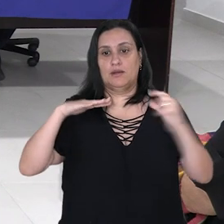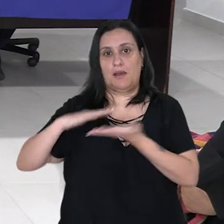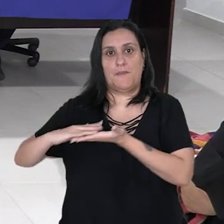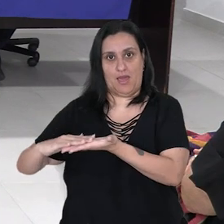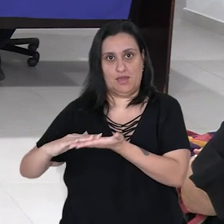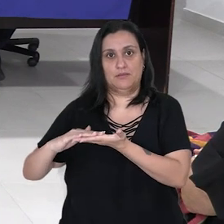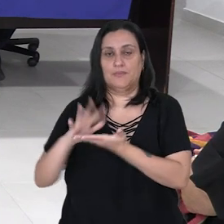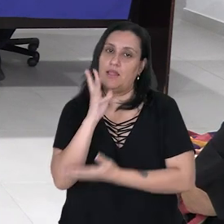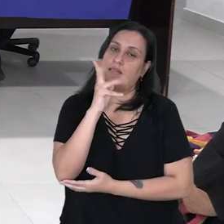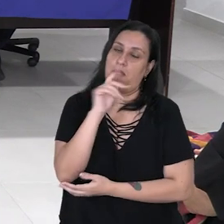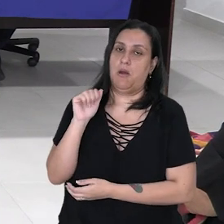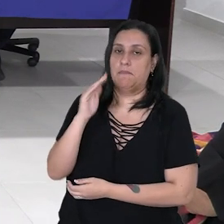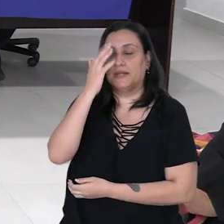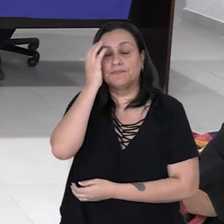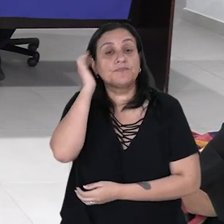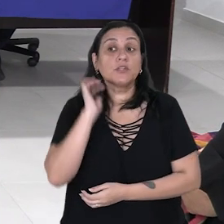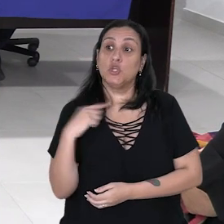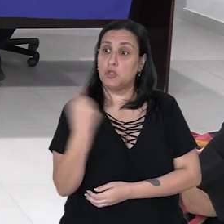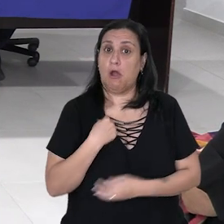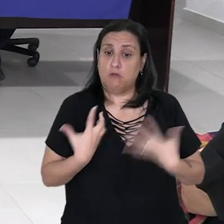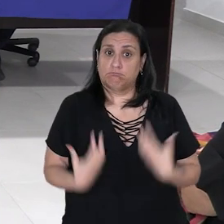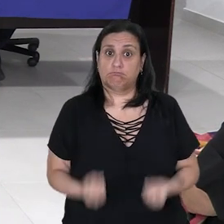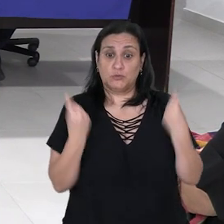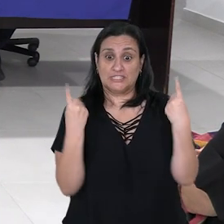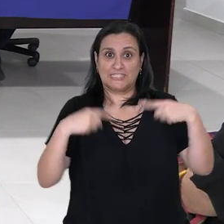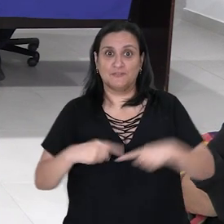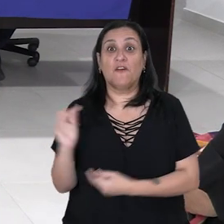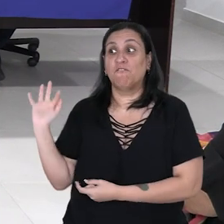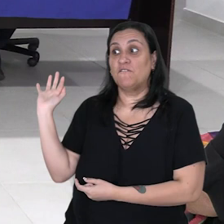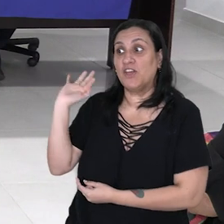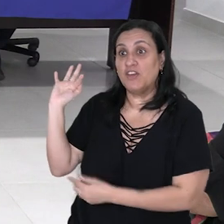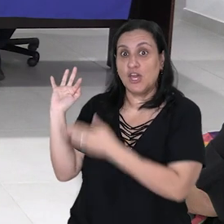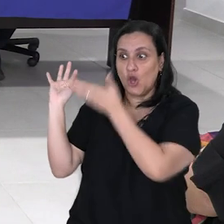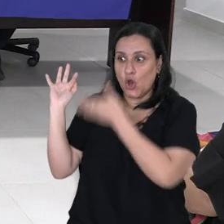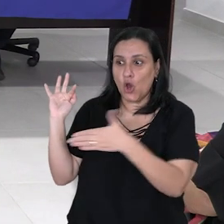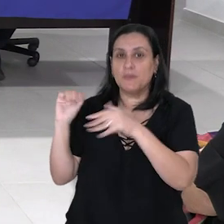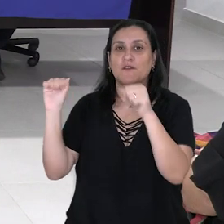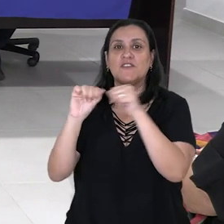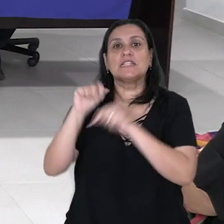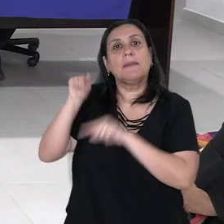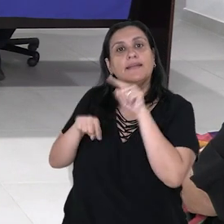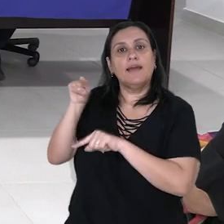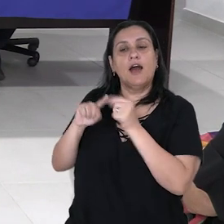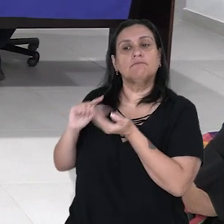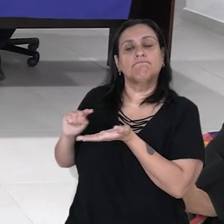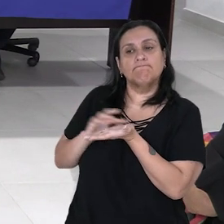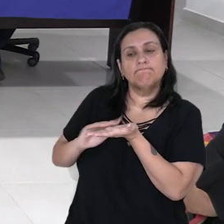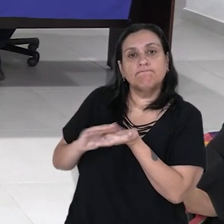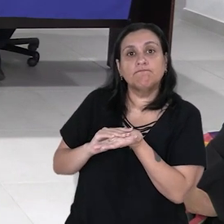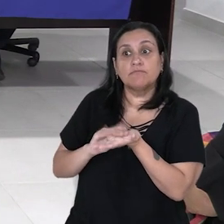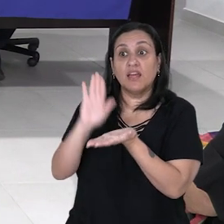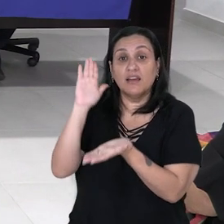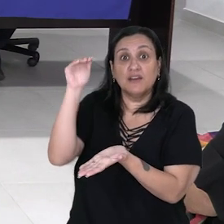demorado é o processo, né? Mas a gente topou o desafio e aí em fevereiro a gente começou a etapa de produção do livro e a gente conseguiu